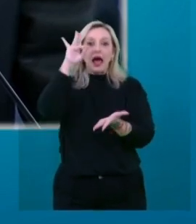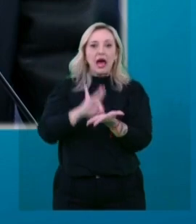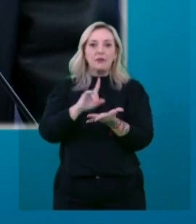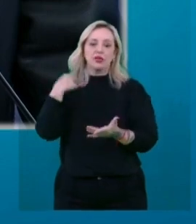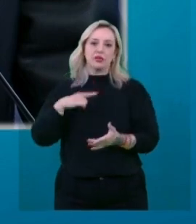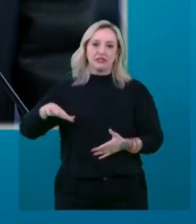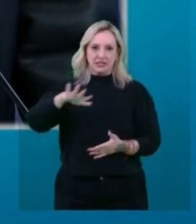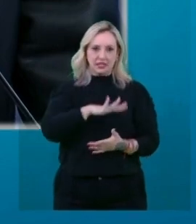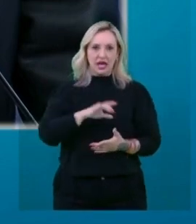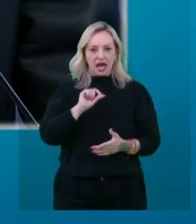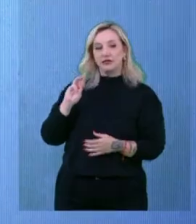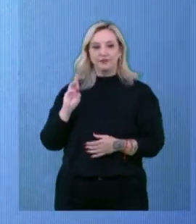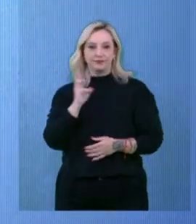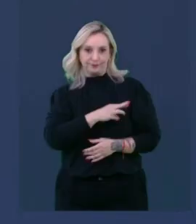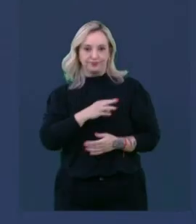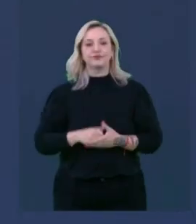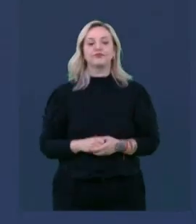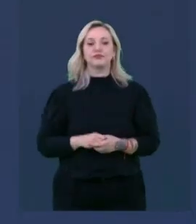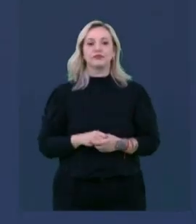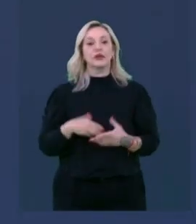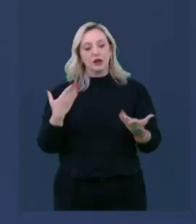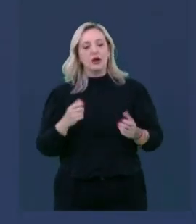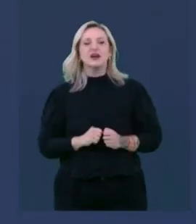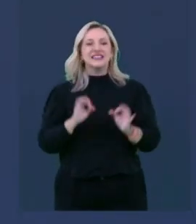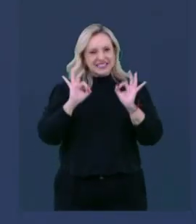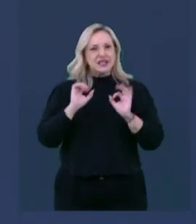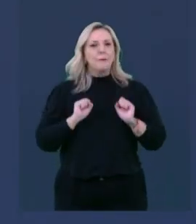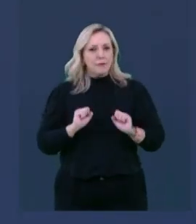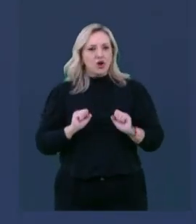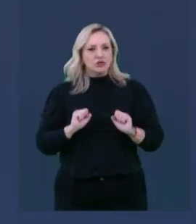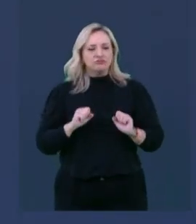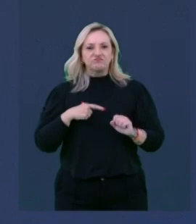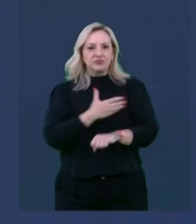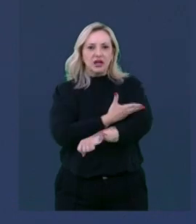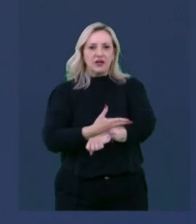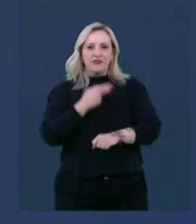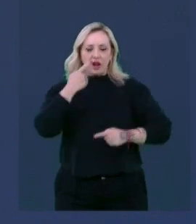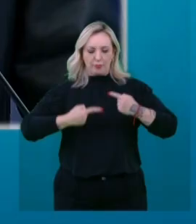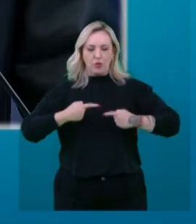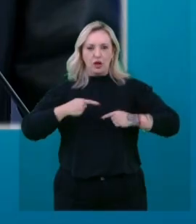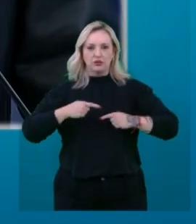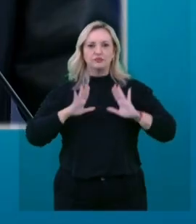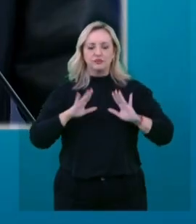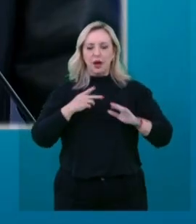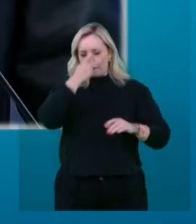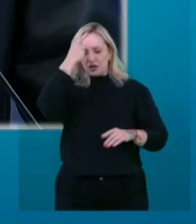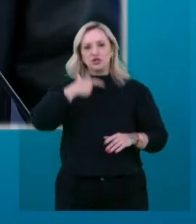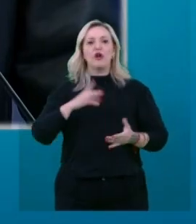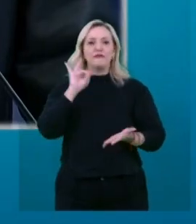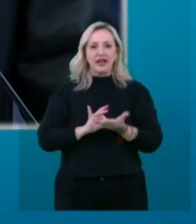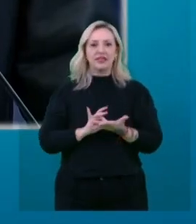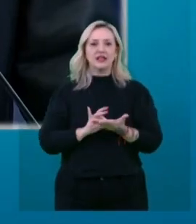da nossa cidade isso que importa olha ter certeza que eu não tenho hábito de falar politicamente Mas eu sou um cara verdadeiro e